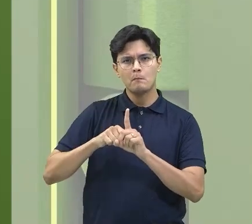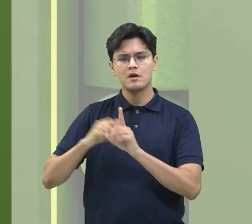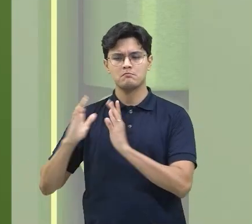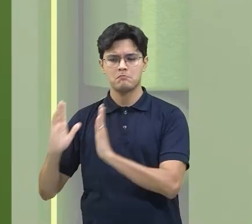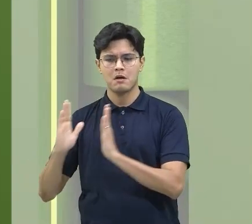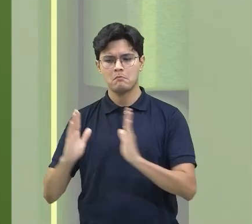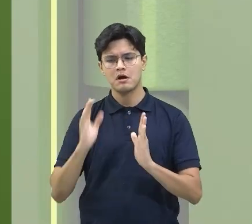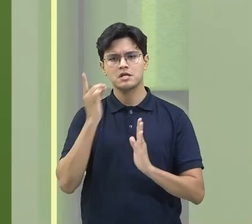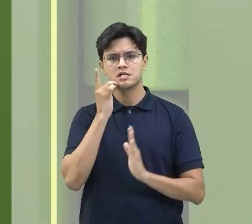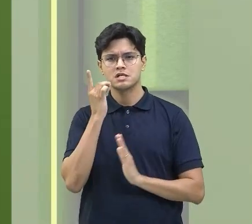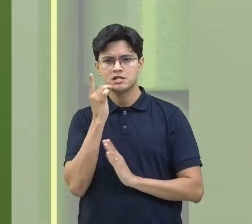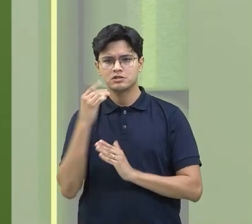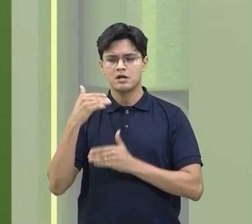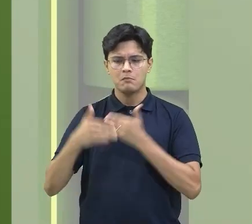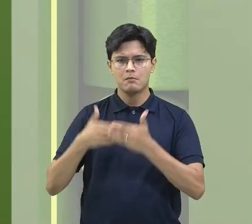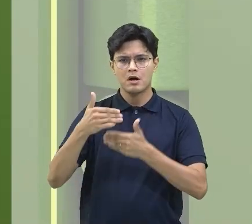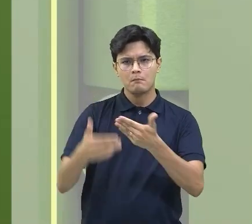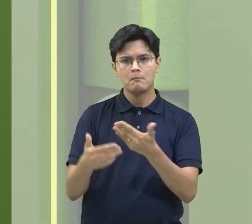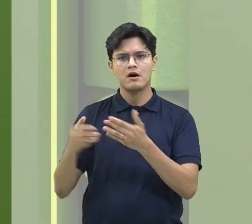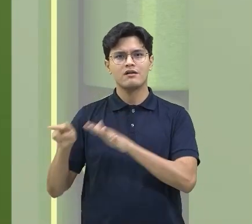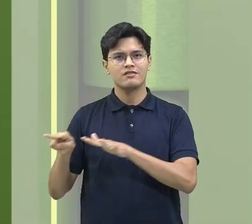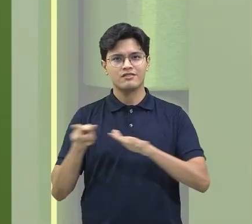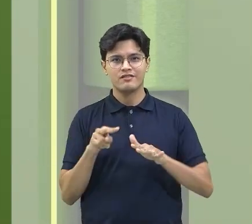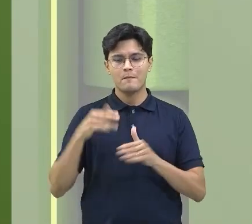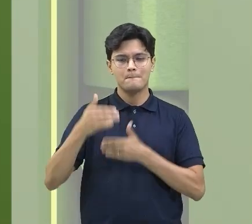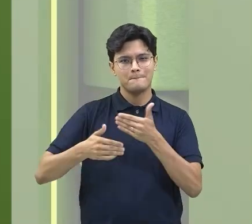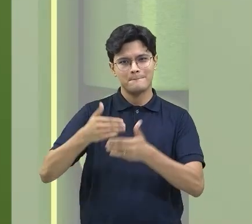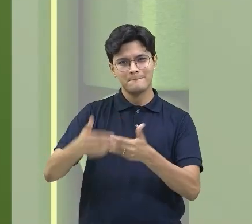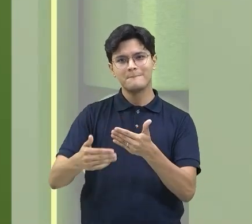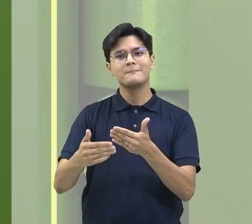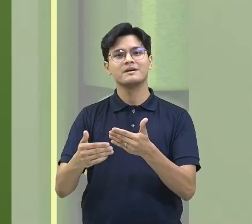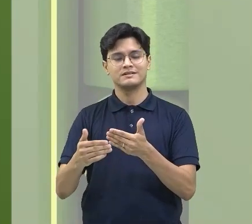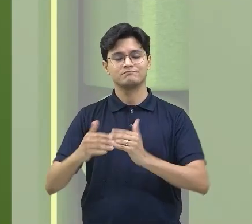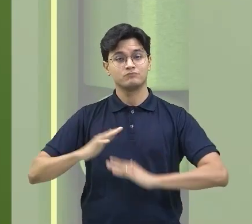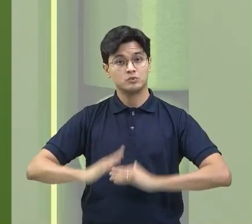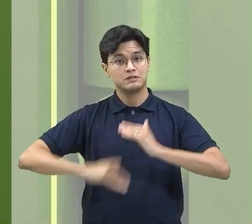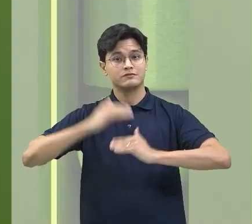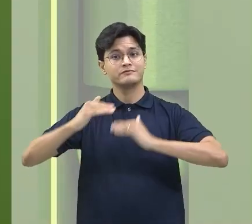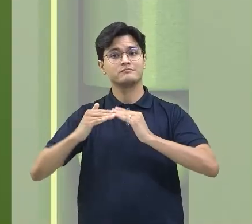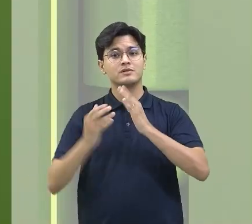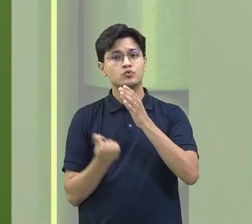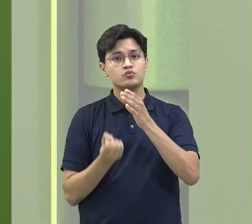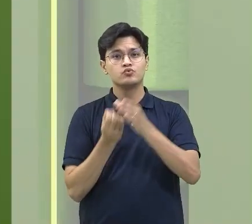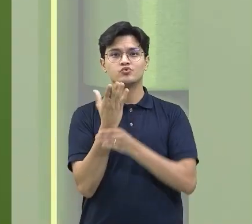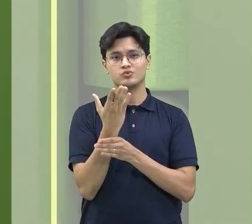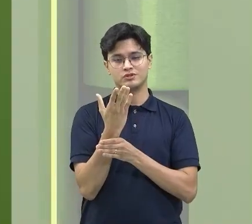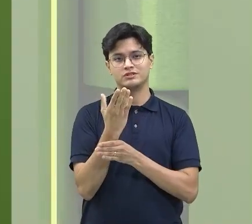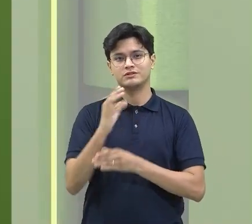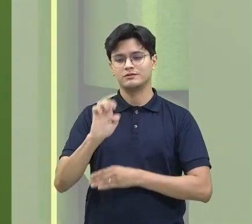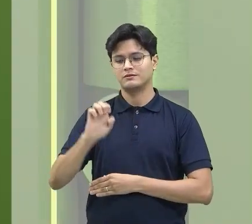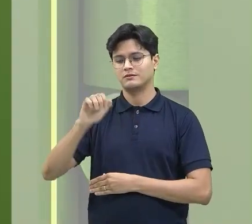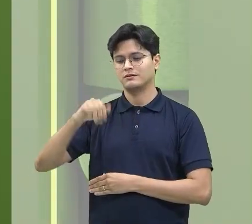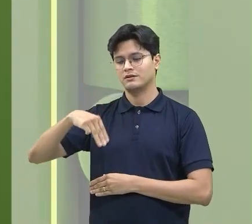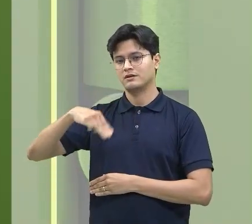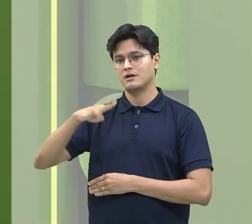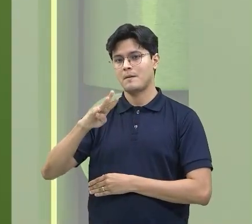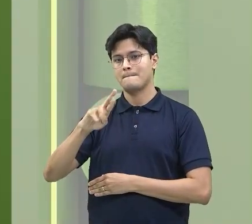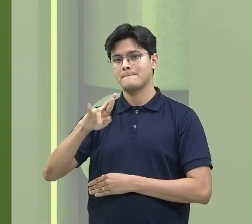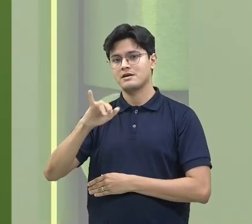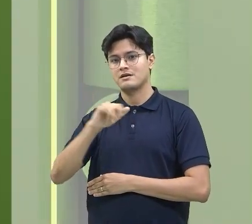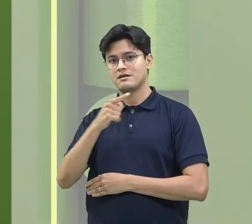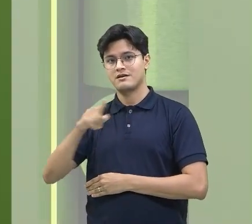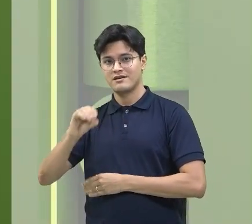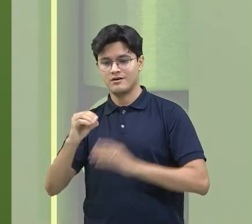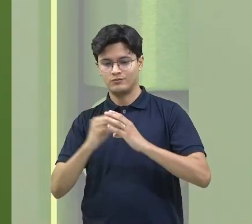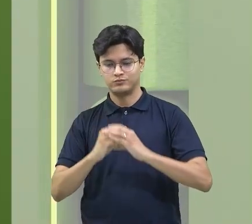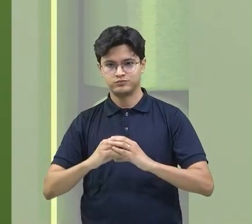semana após semana, nesse primeiro mês do desenvolvimento, né, que levou à formação desse embrião a se tornar posteriormente um